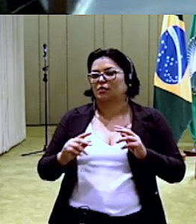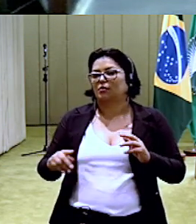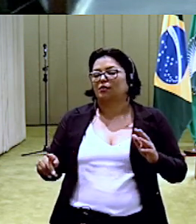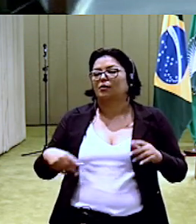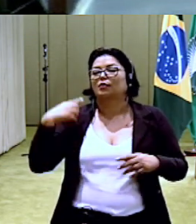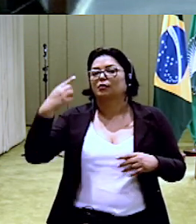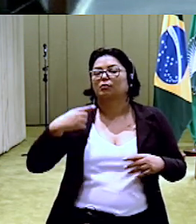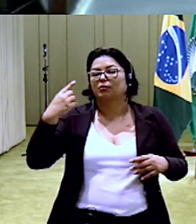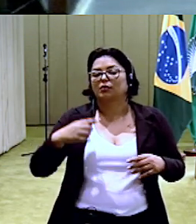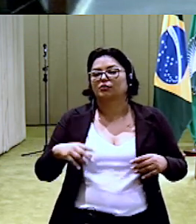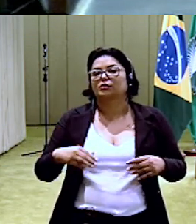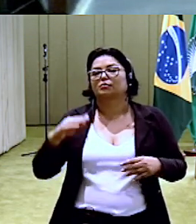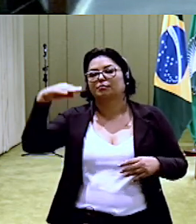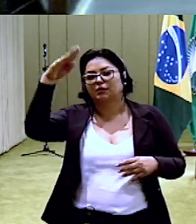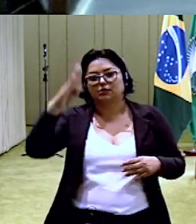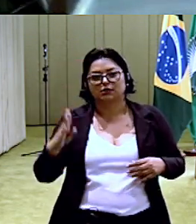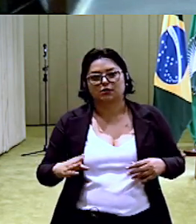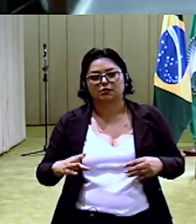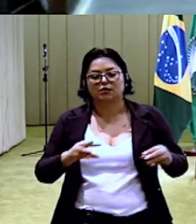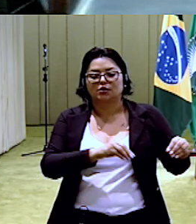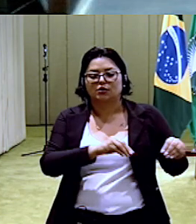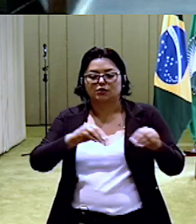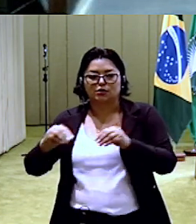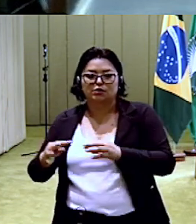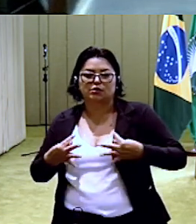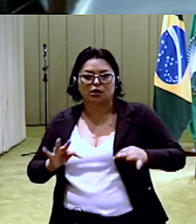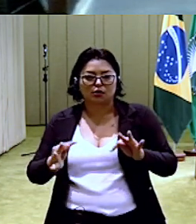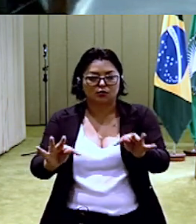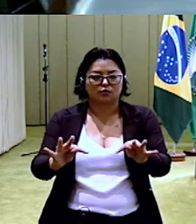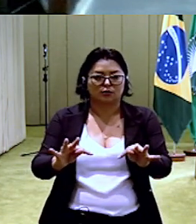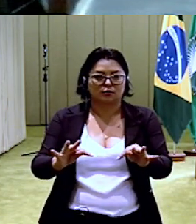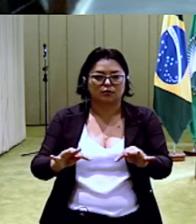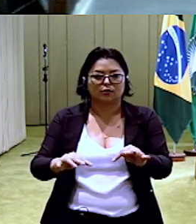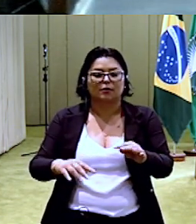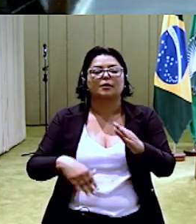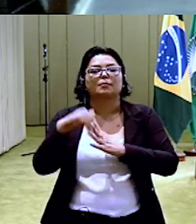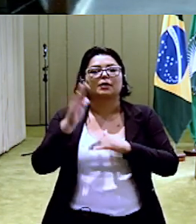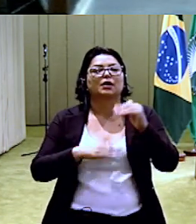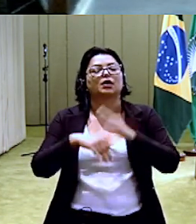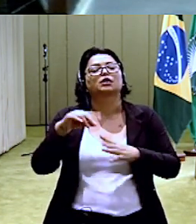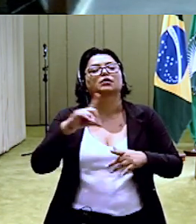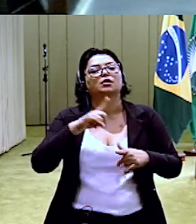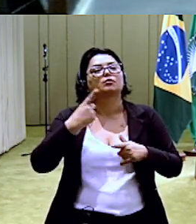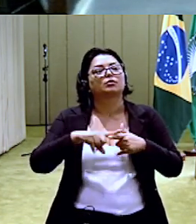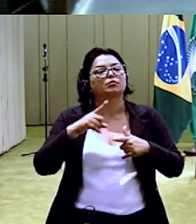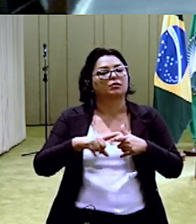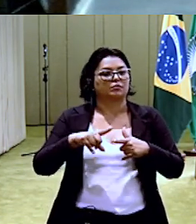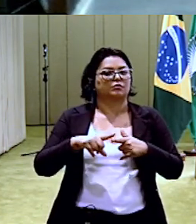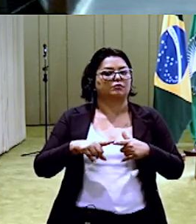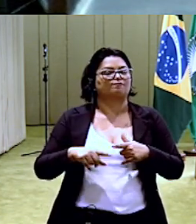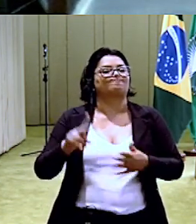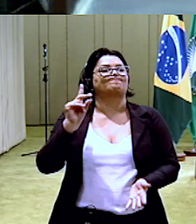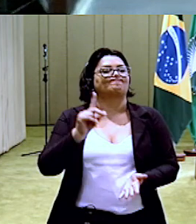da política brasileira é de fazer uma transferência da tecnologia. Mas na prática